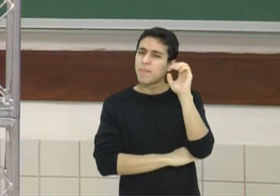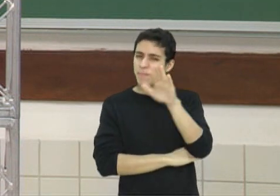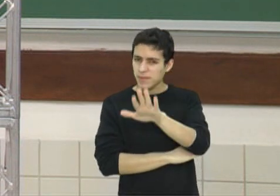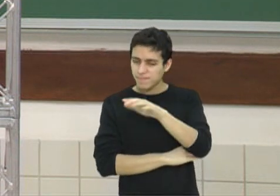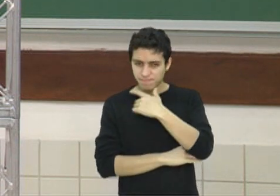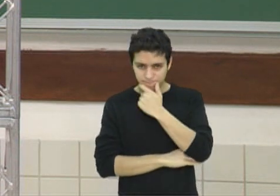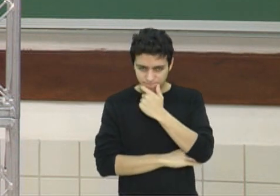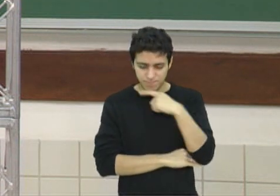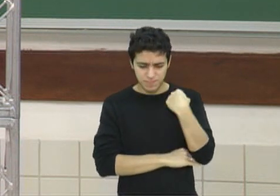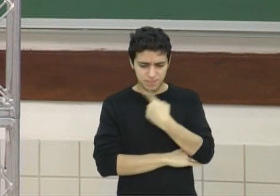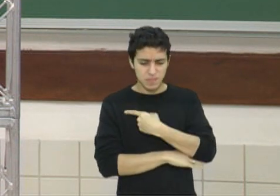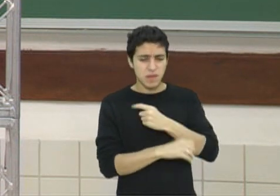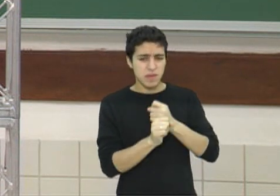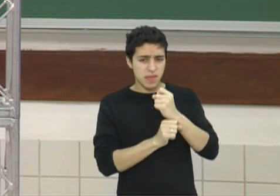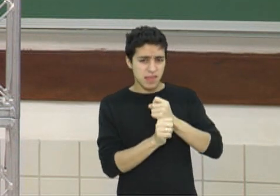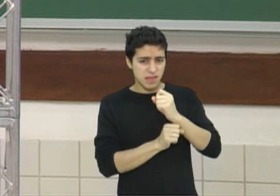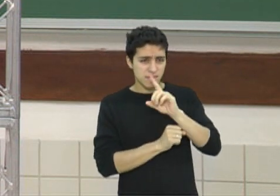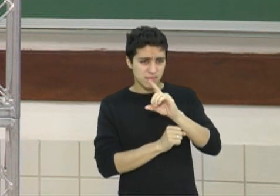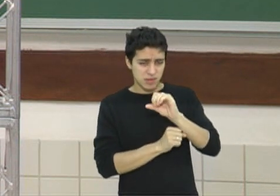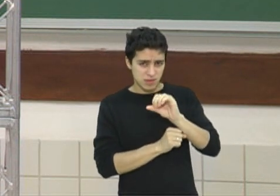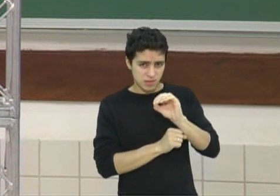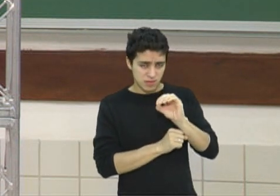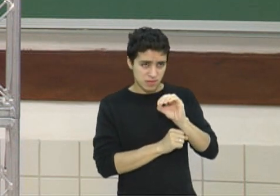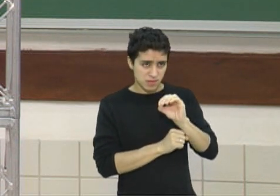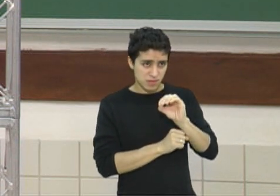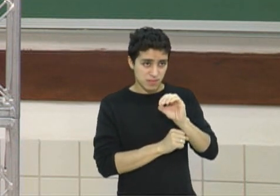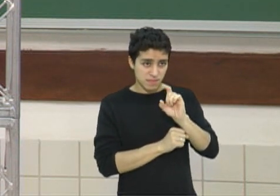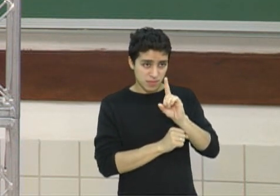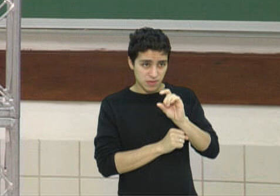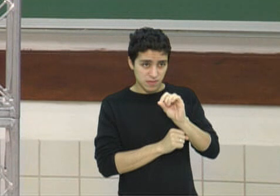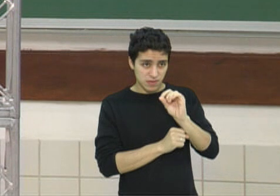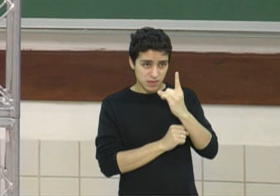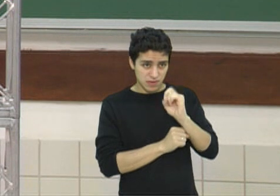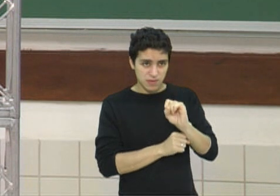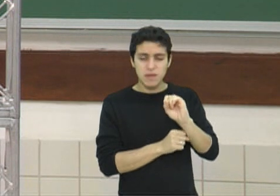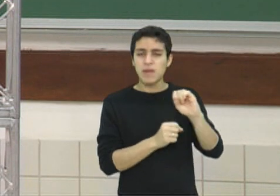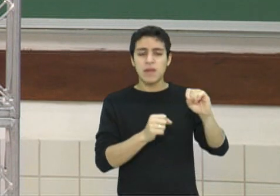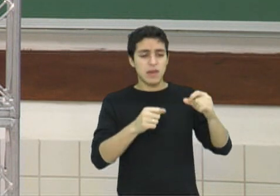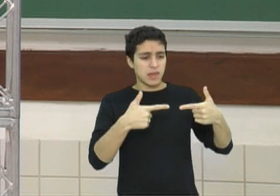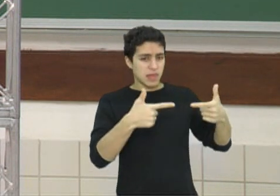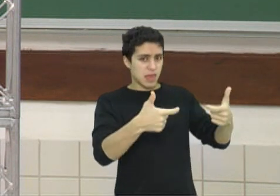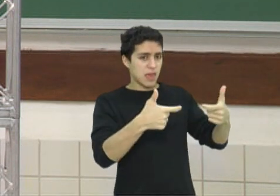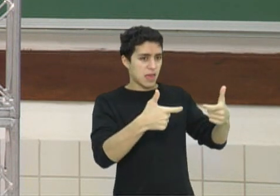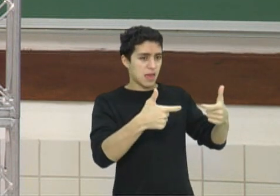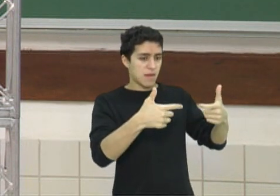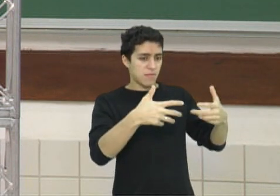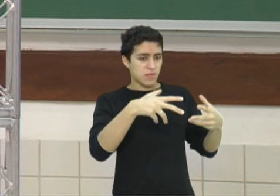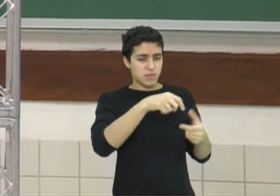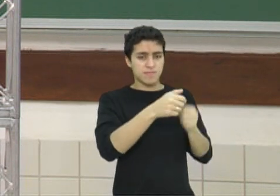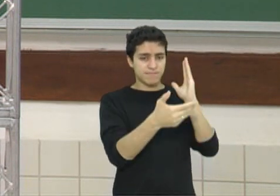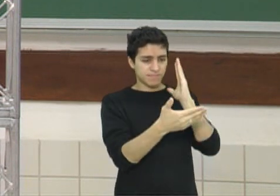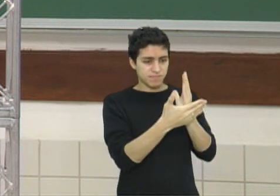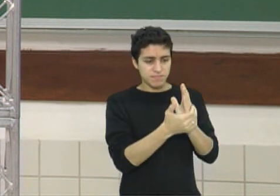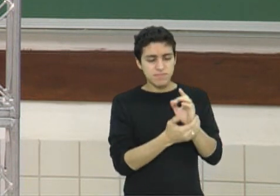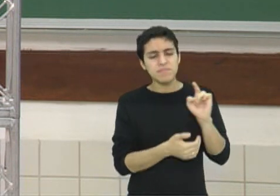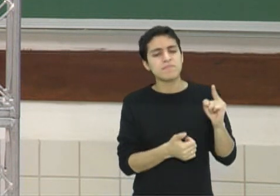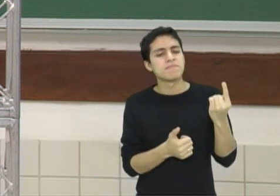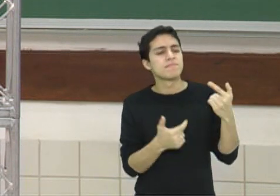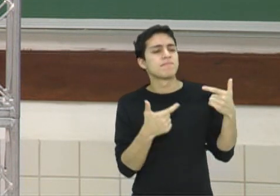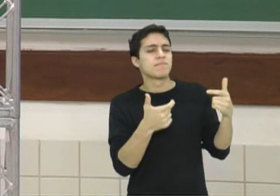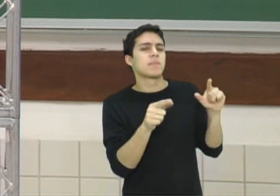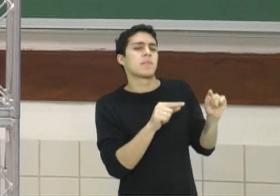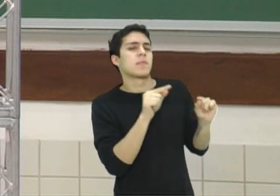meados de 1918. Tinha acabado de ter a Primeira Guerra Mundial. A Primeira Guerra Mundial, o que ela trouxe para o